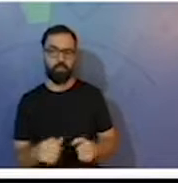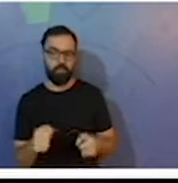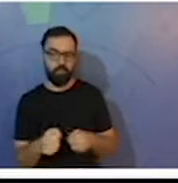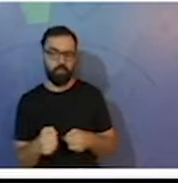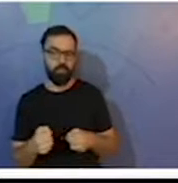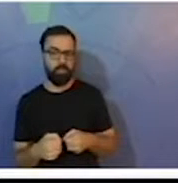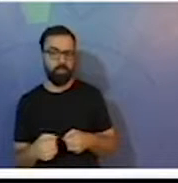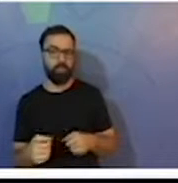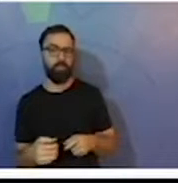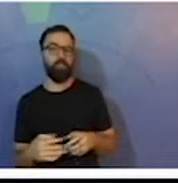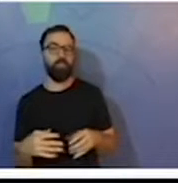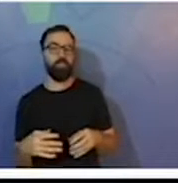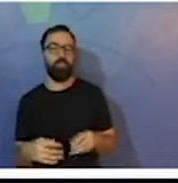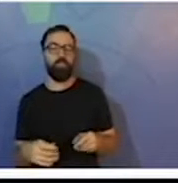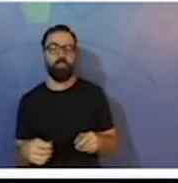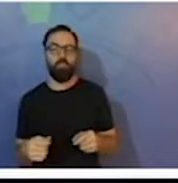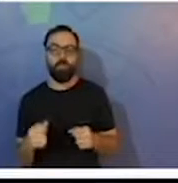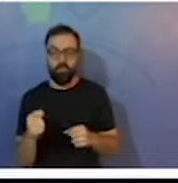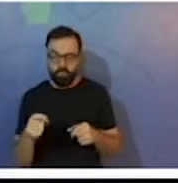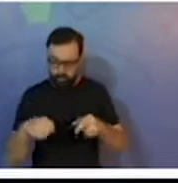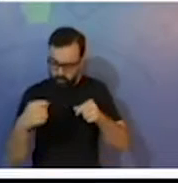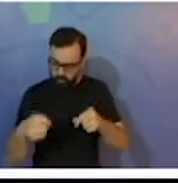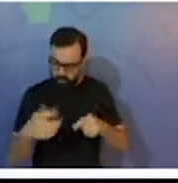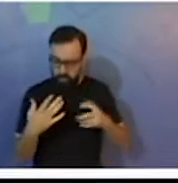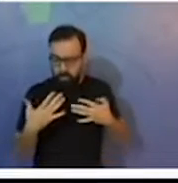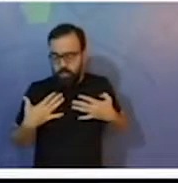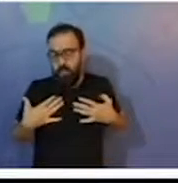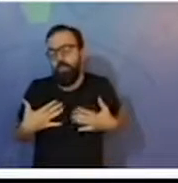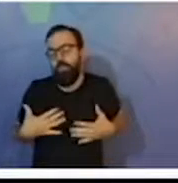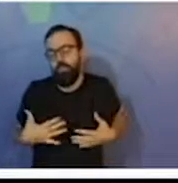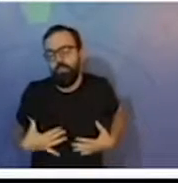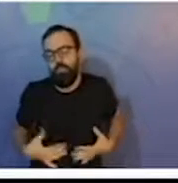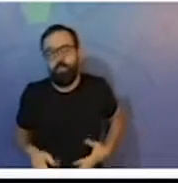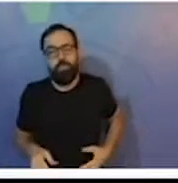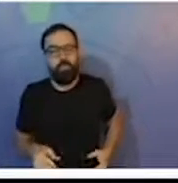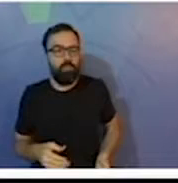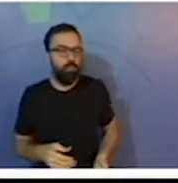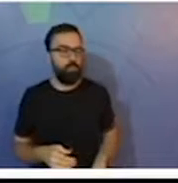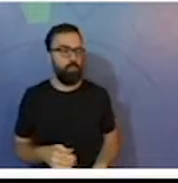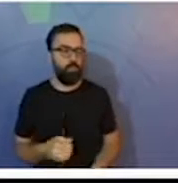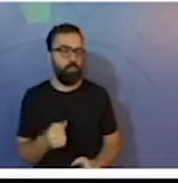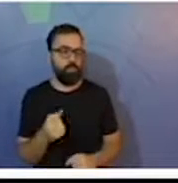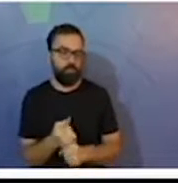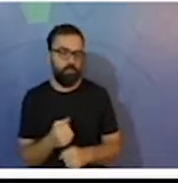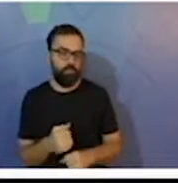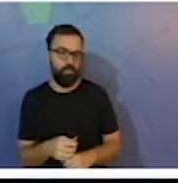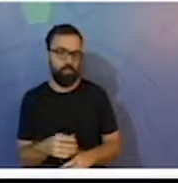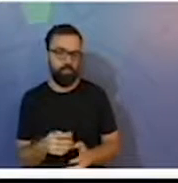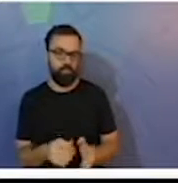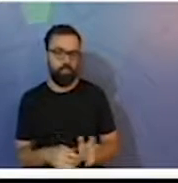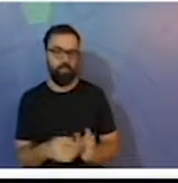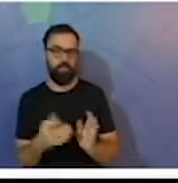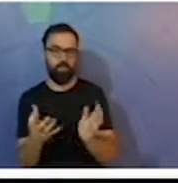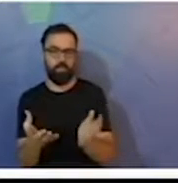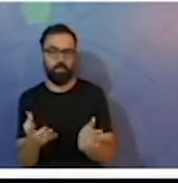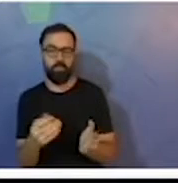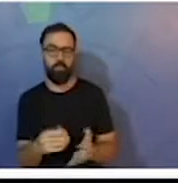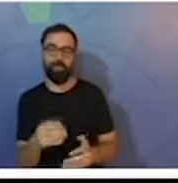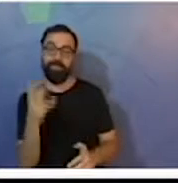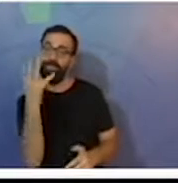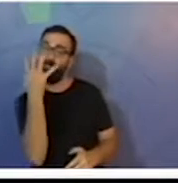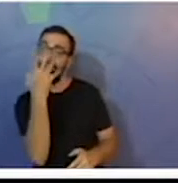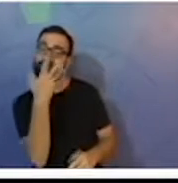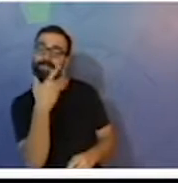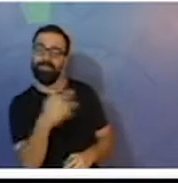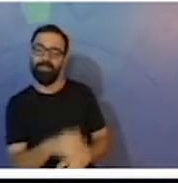calmamente para que eles vai um lindos como sempre olha ela usando advérbios e uma expressão